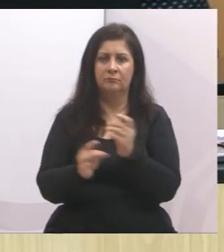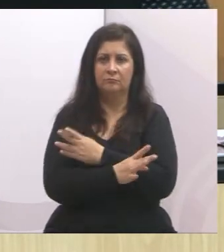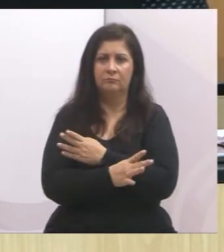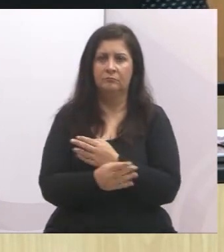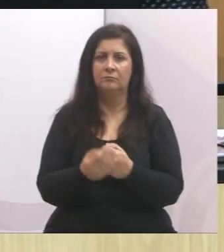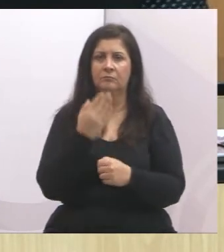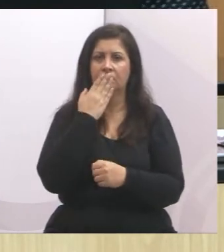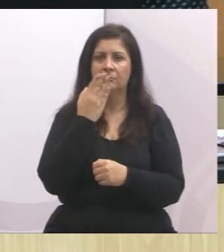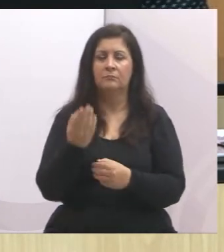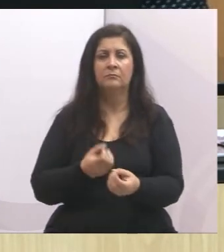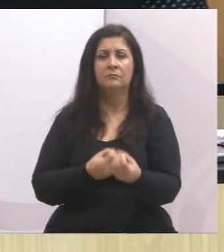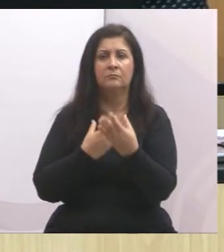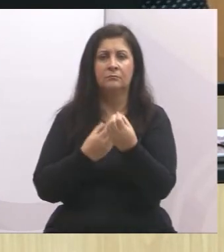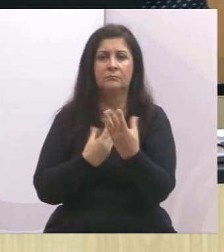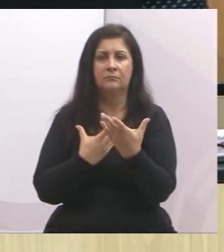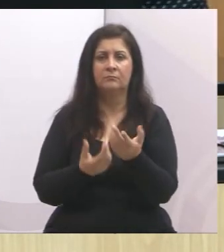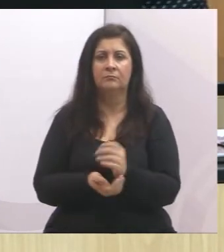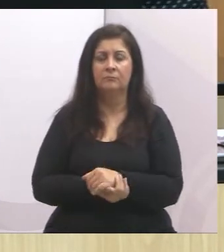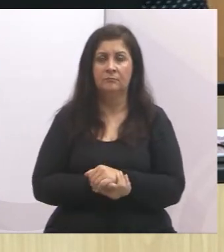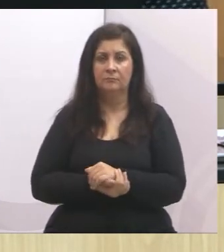informações.